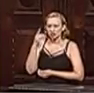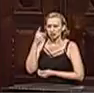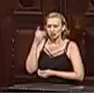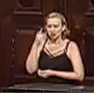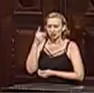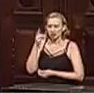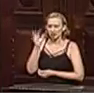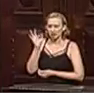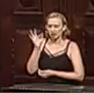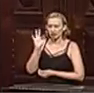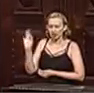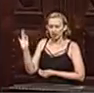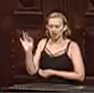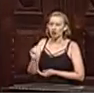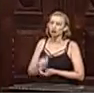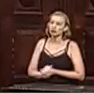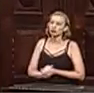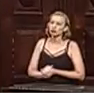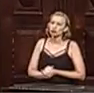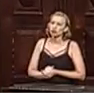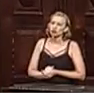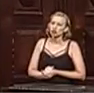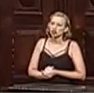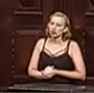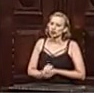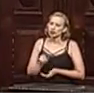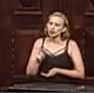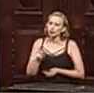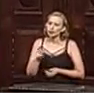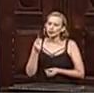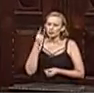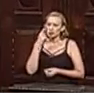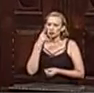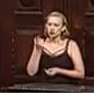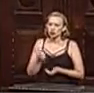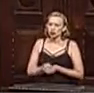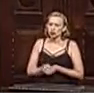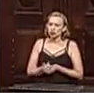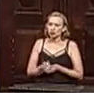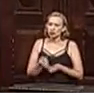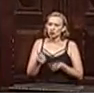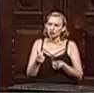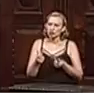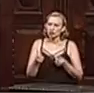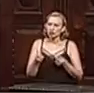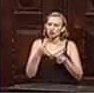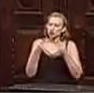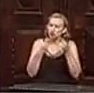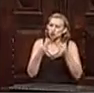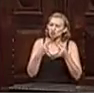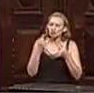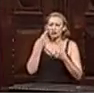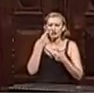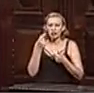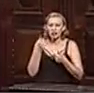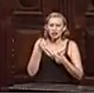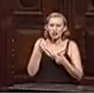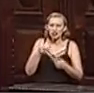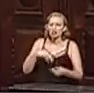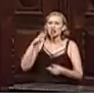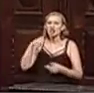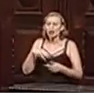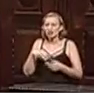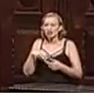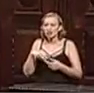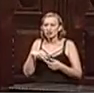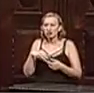e decidiu formalizar um questionamento para saber quem, afinal de contas, tinha